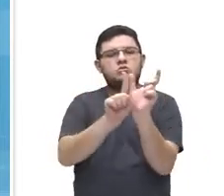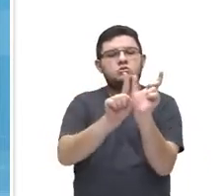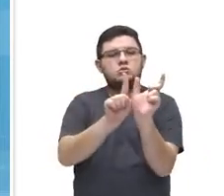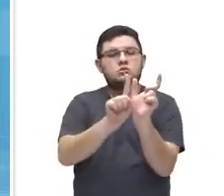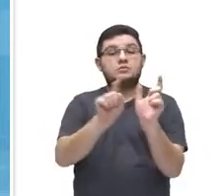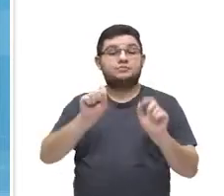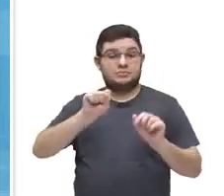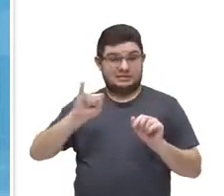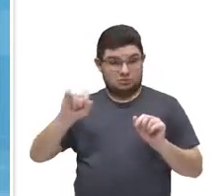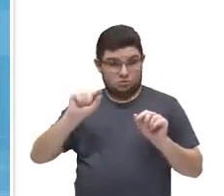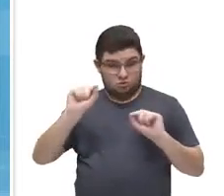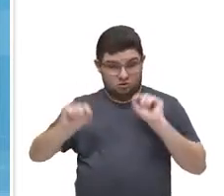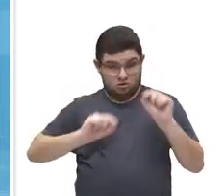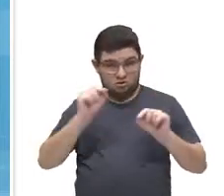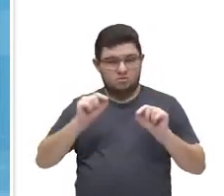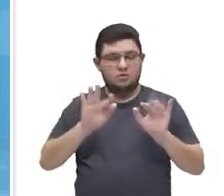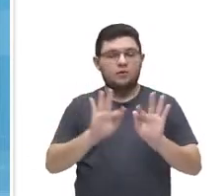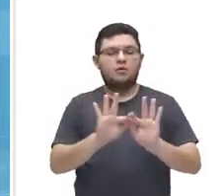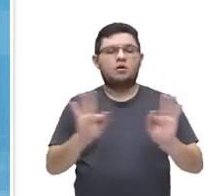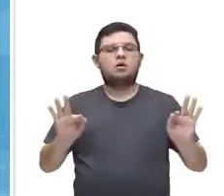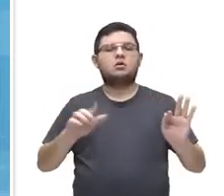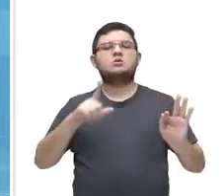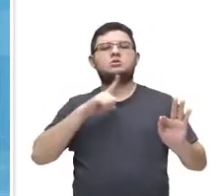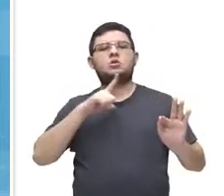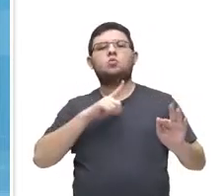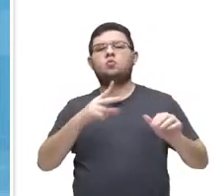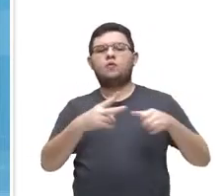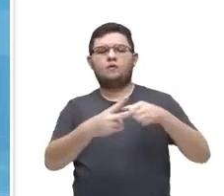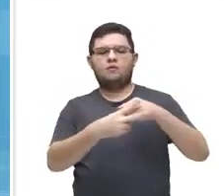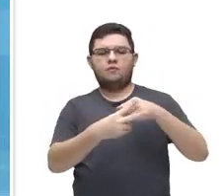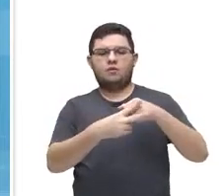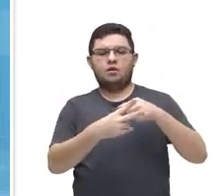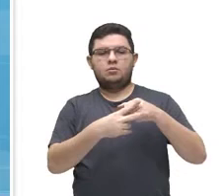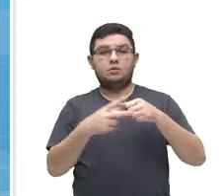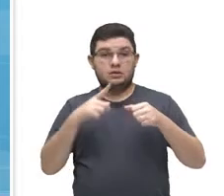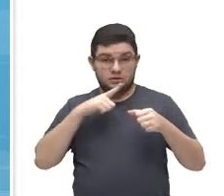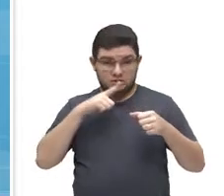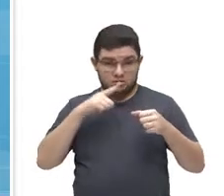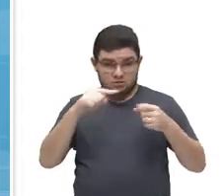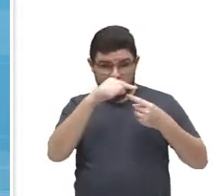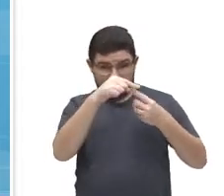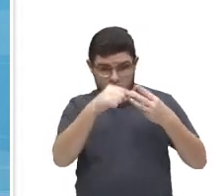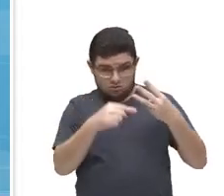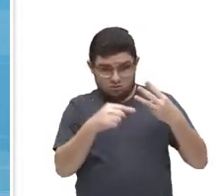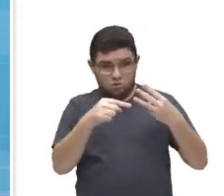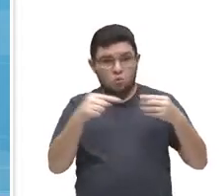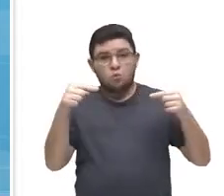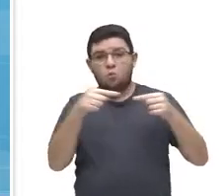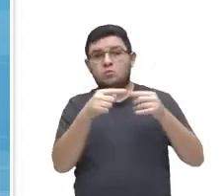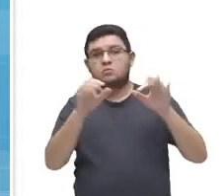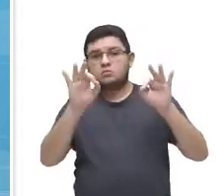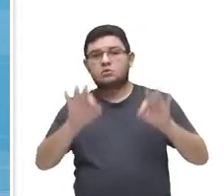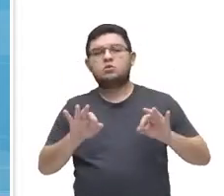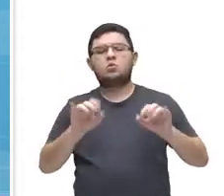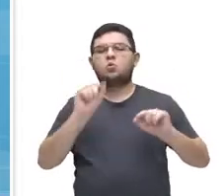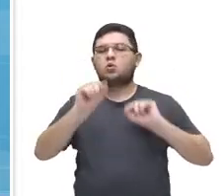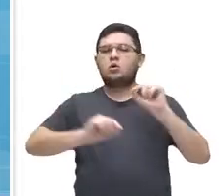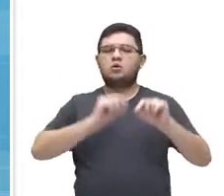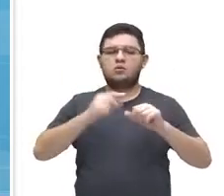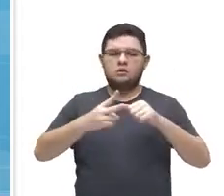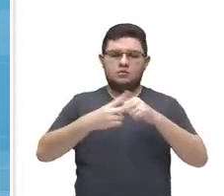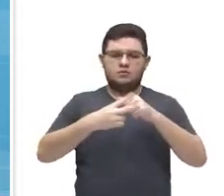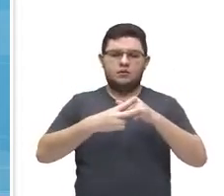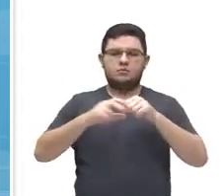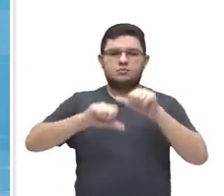quando a minha sentença, a minha oração, o meu enunciado tiver terceira pessoa do singular no sujeito, o verbo vai obrigatoriamente